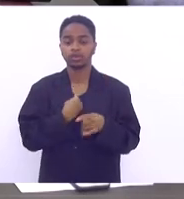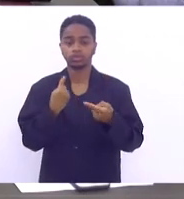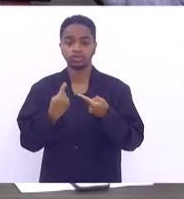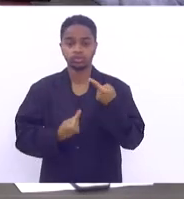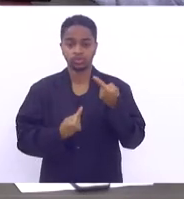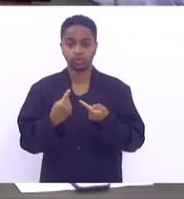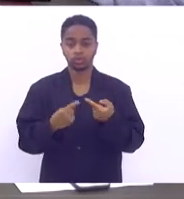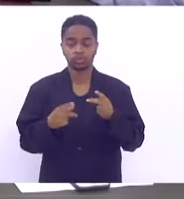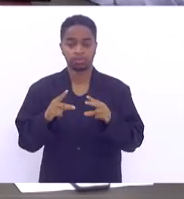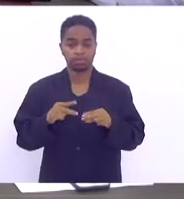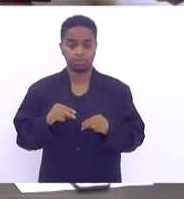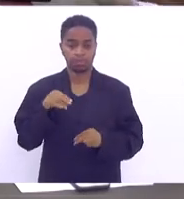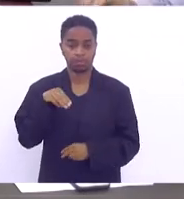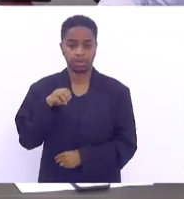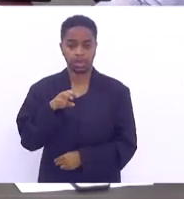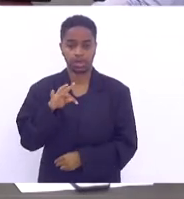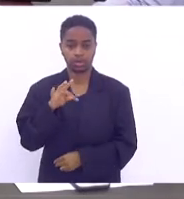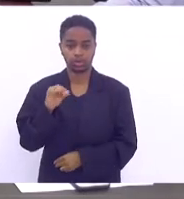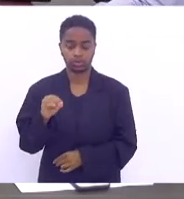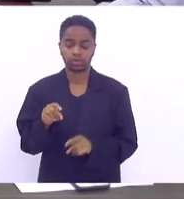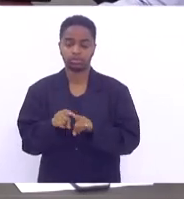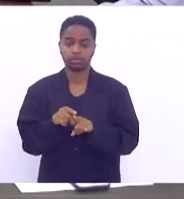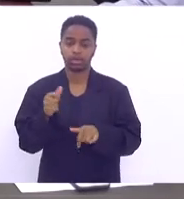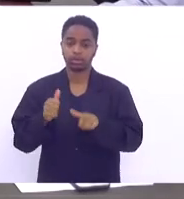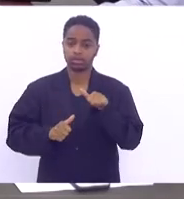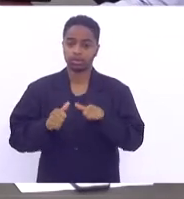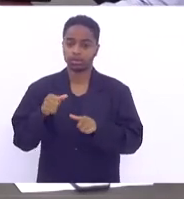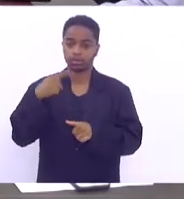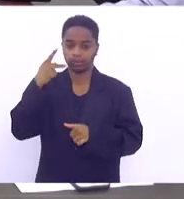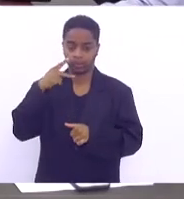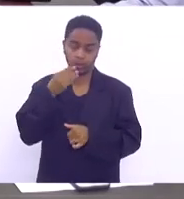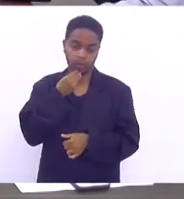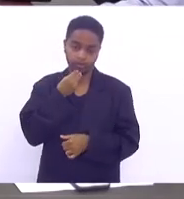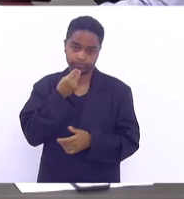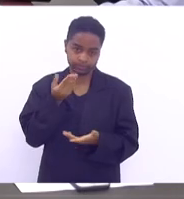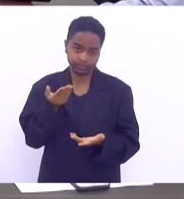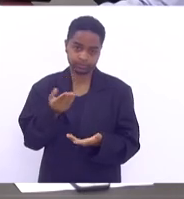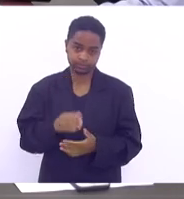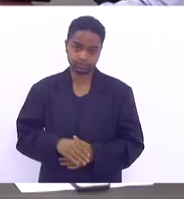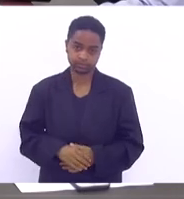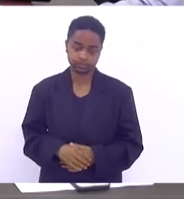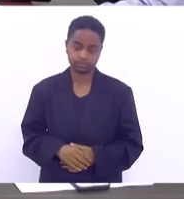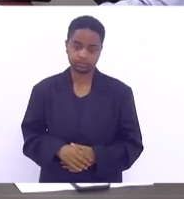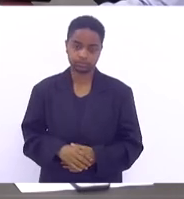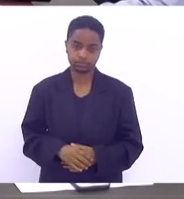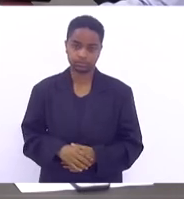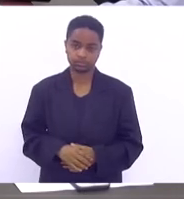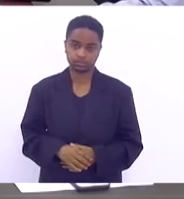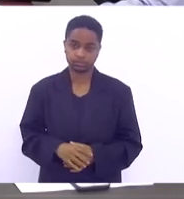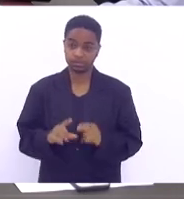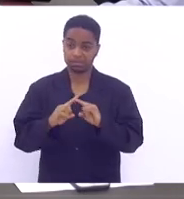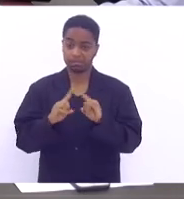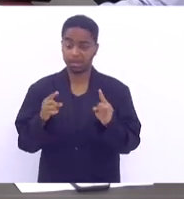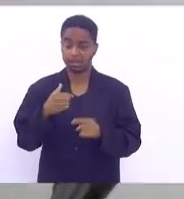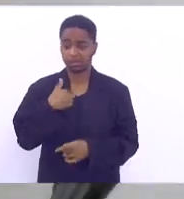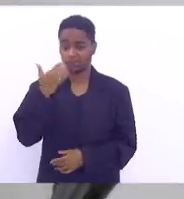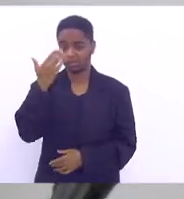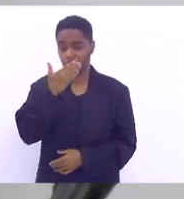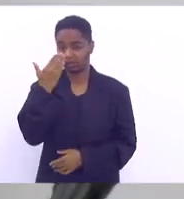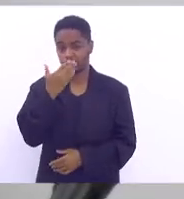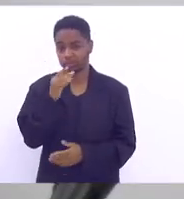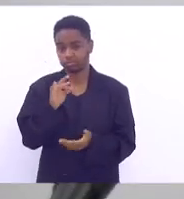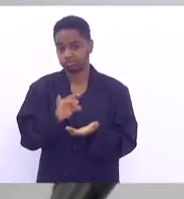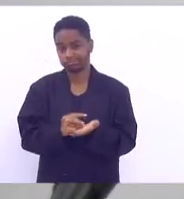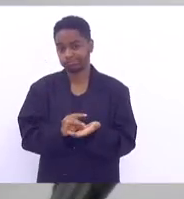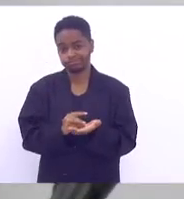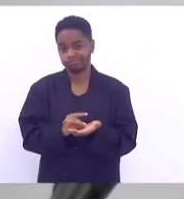análise política também do caso. Isso é óbvio. Mas eu não vejo verdadeiramente, em